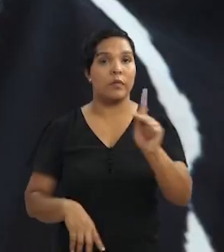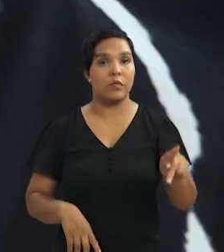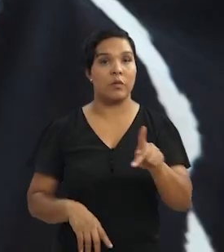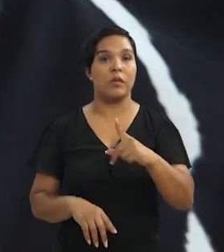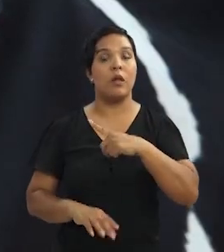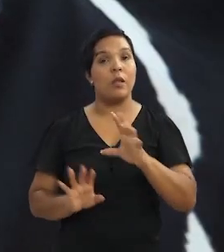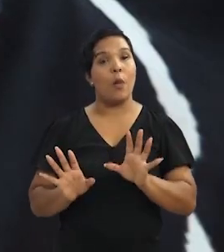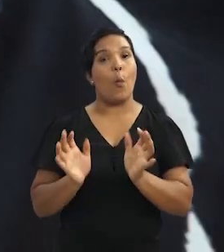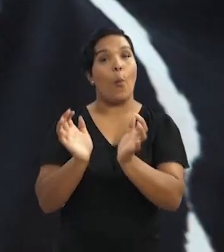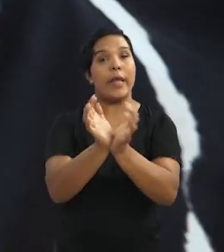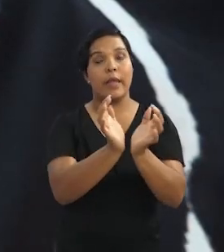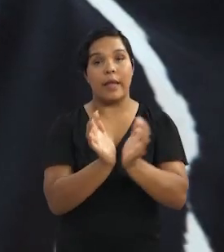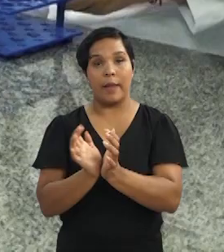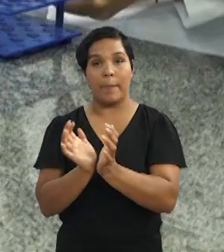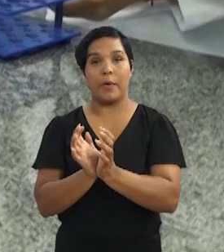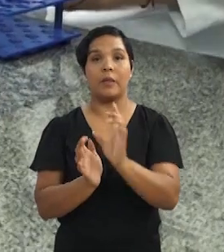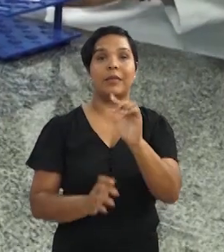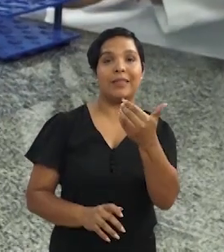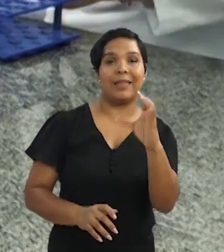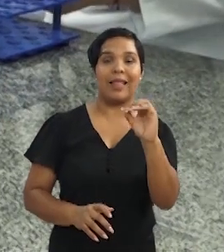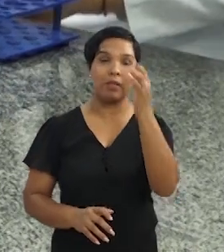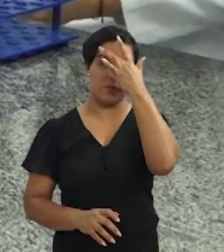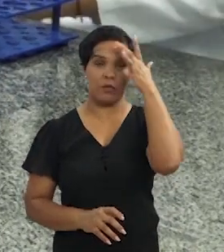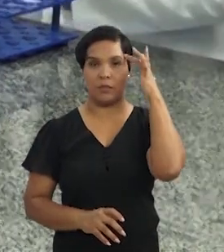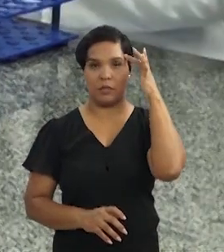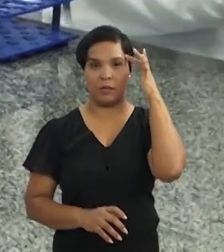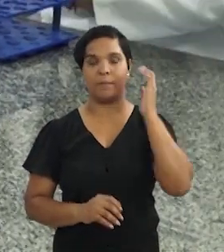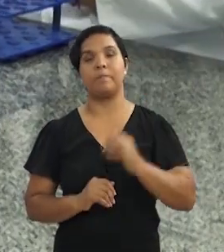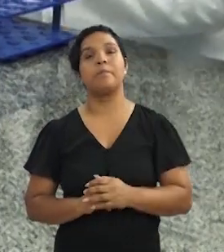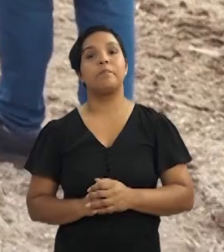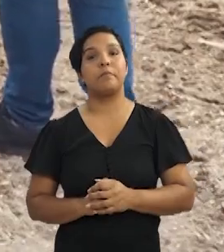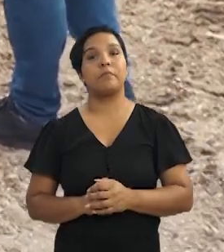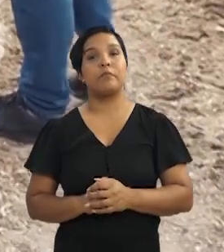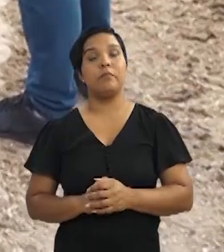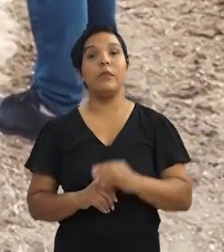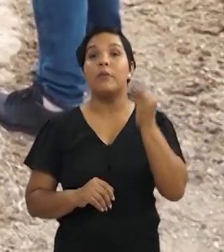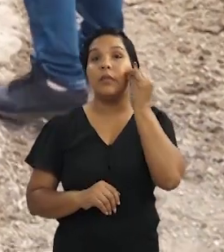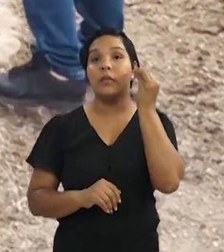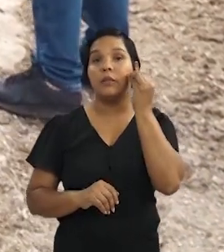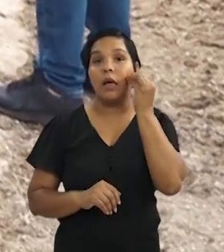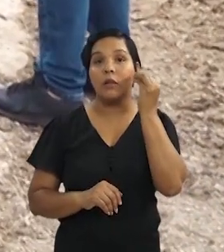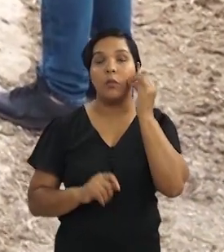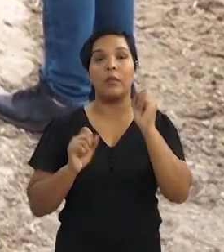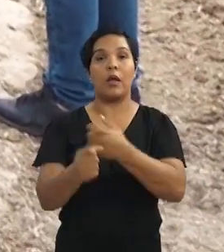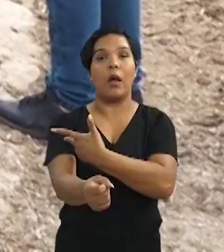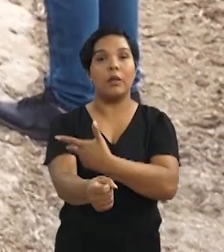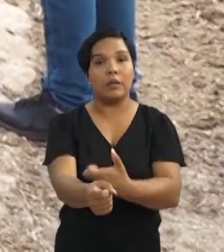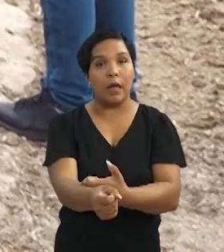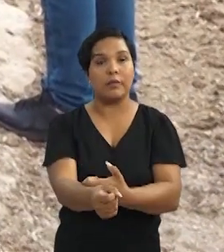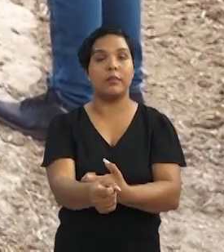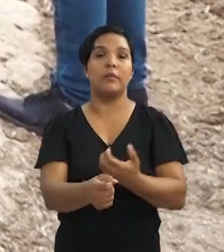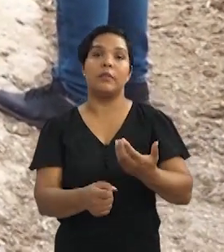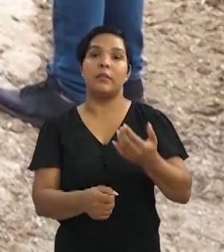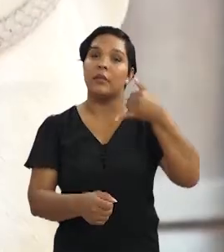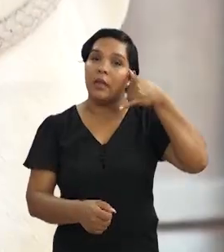docentes. Então nós temos aí uma equipe de 10 pessoas. Na UFESA, o extrato foi testado como um